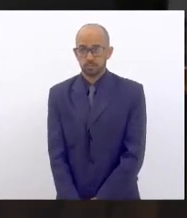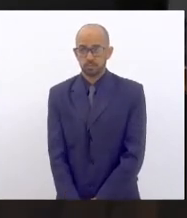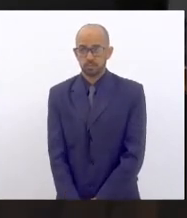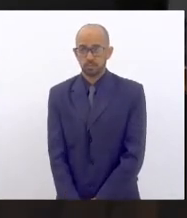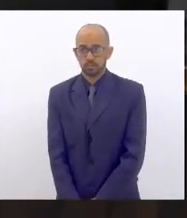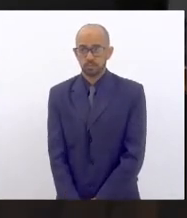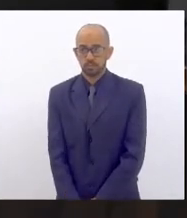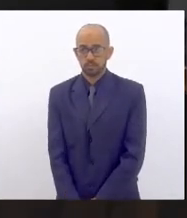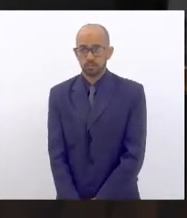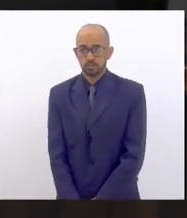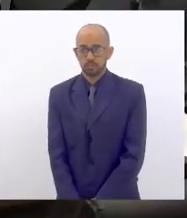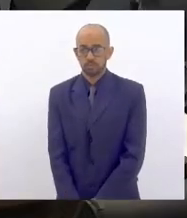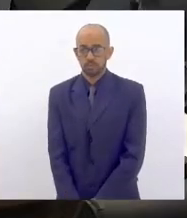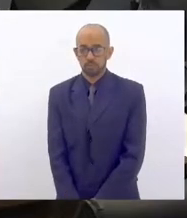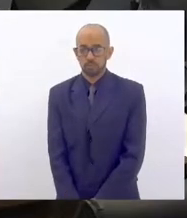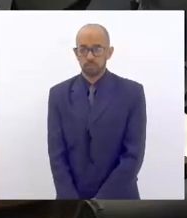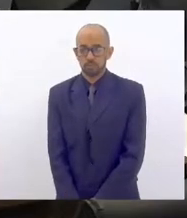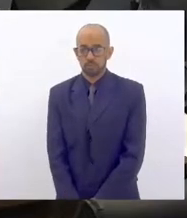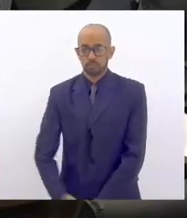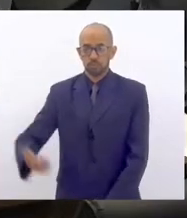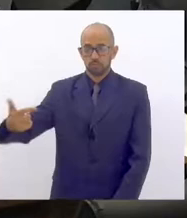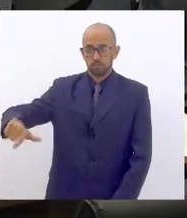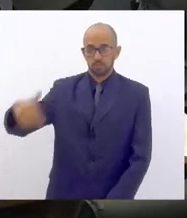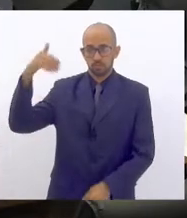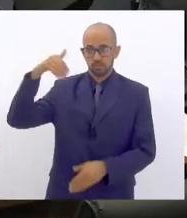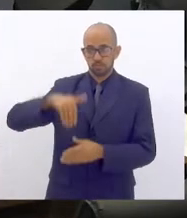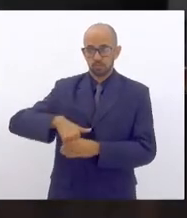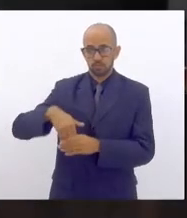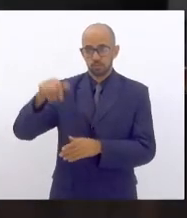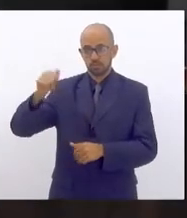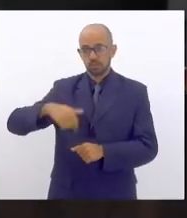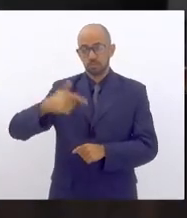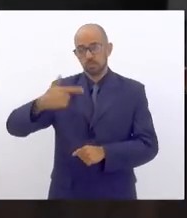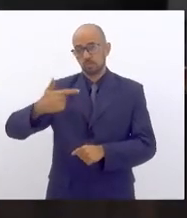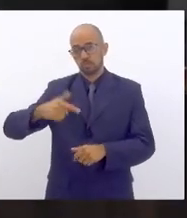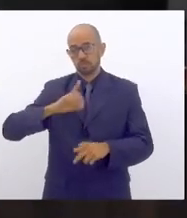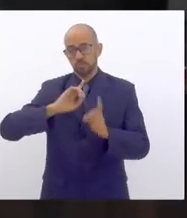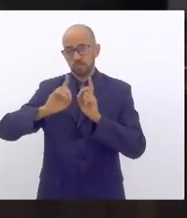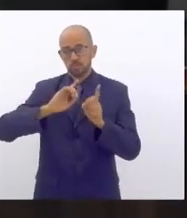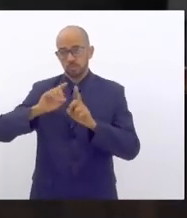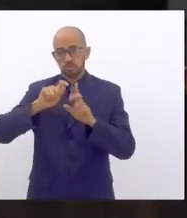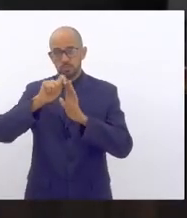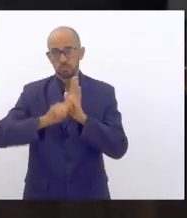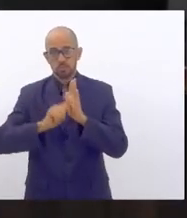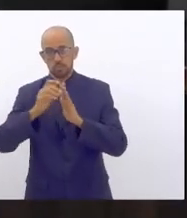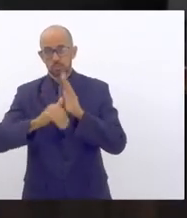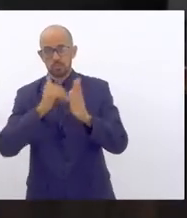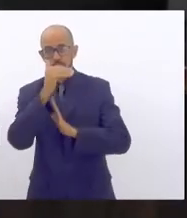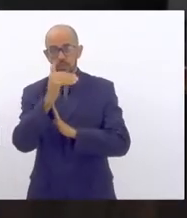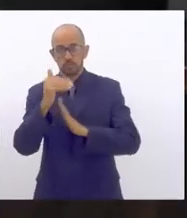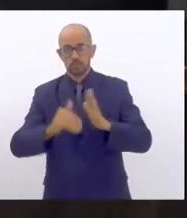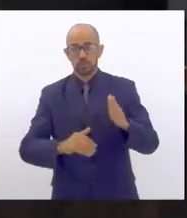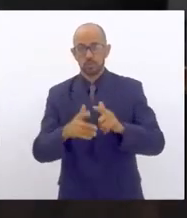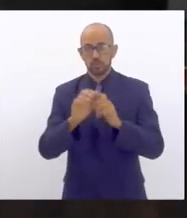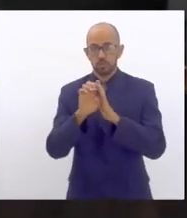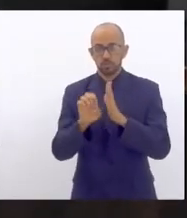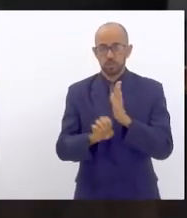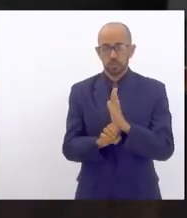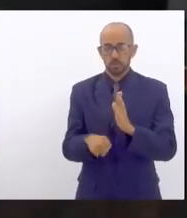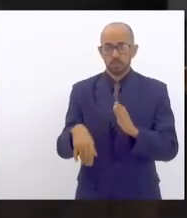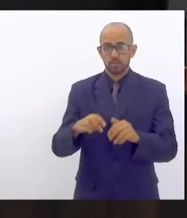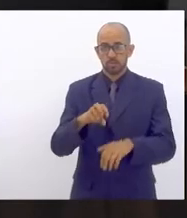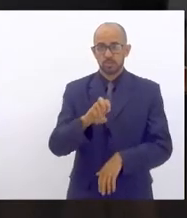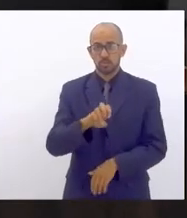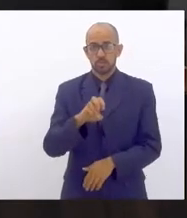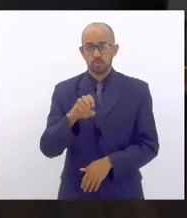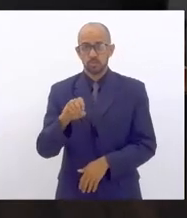Vamos ao próximo... Em tramitação ordinária, em segunda discussão, e da ação do vencido, assim emendado. Projeto de lei 5035, de